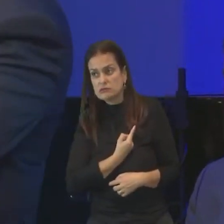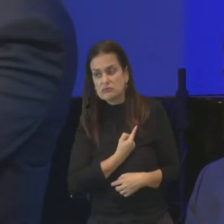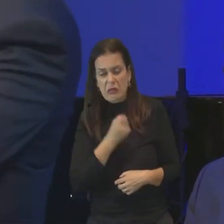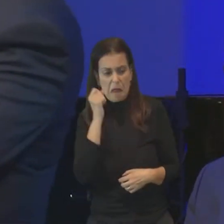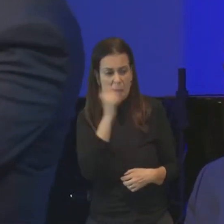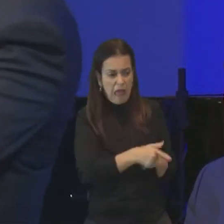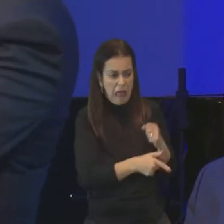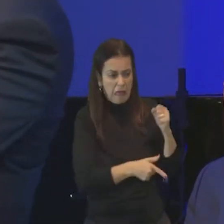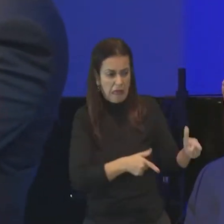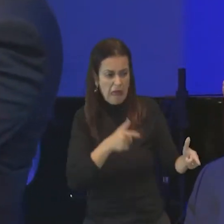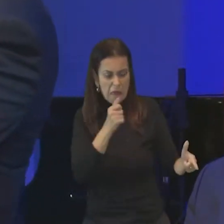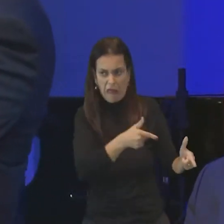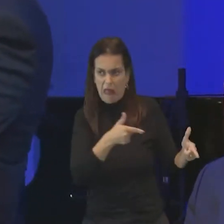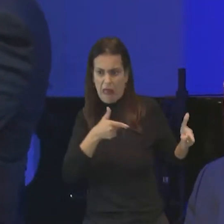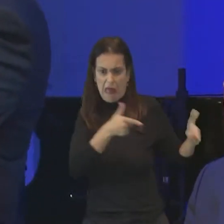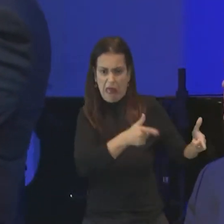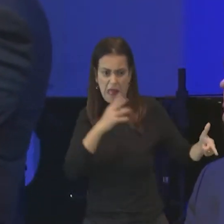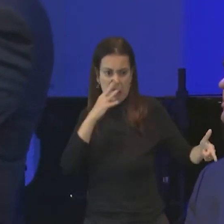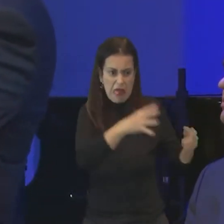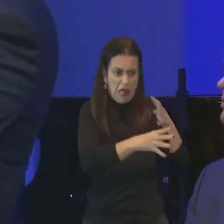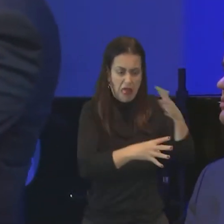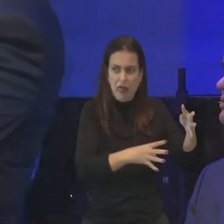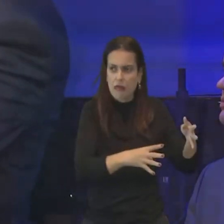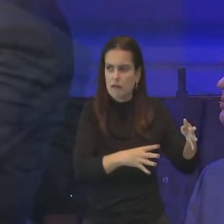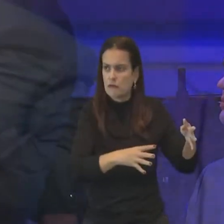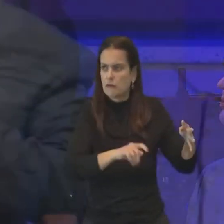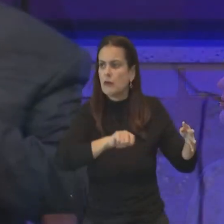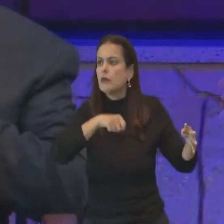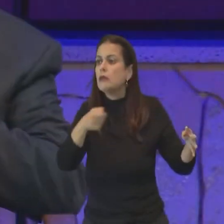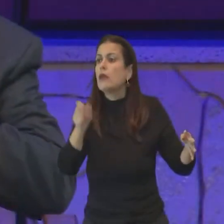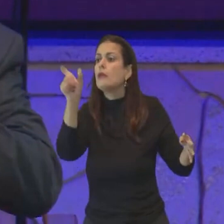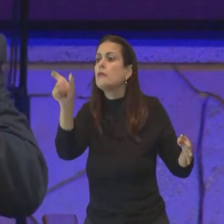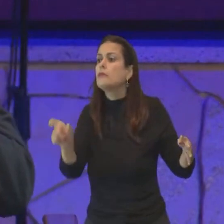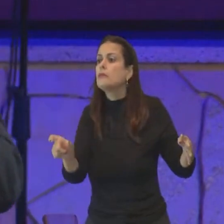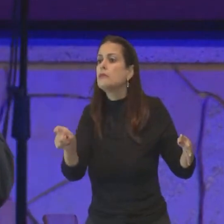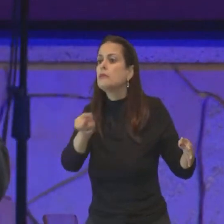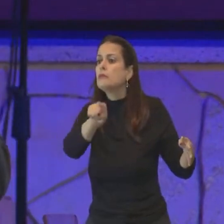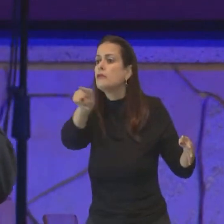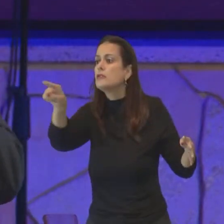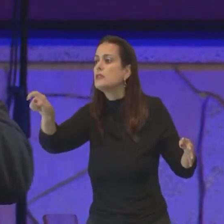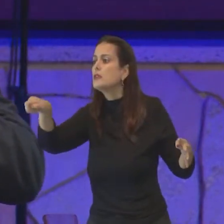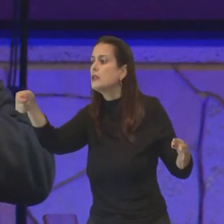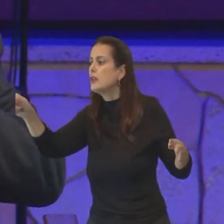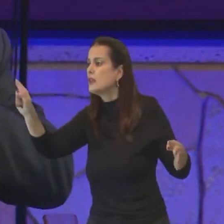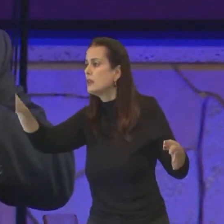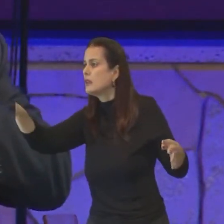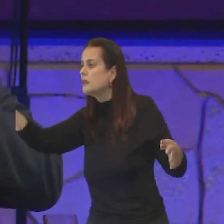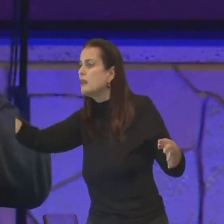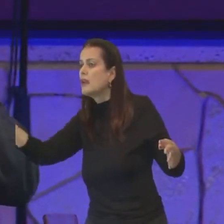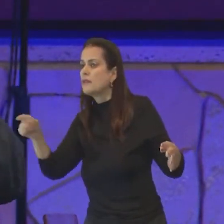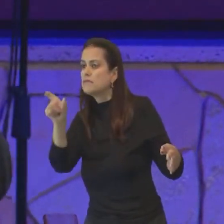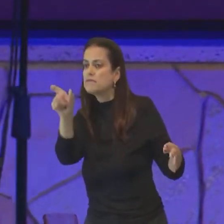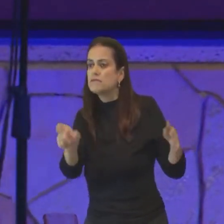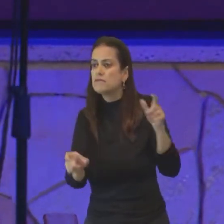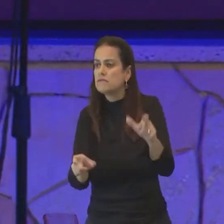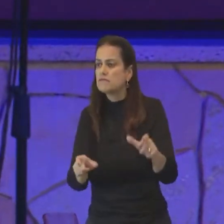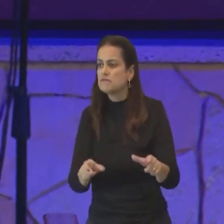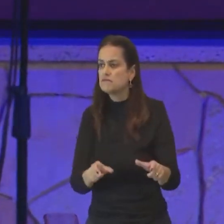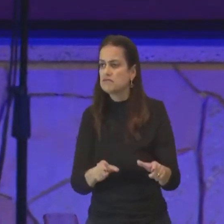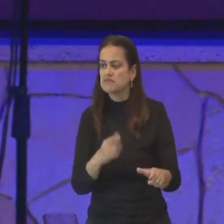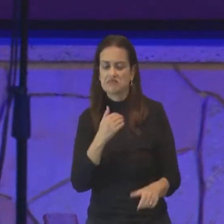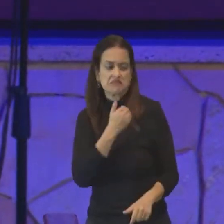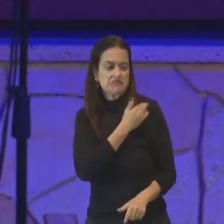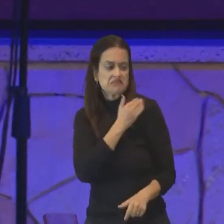atiradores de pedras, sem nos importarmos com as pessoas, sem nos importarmos